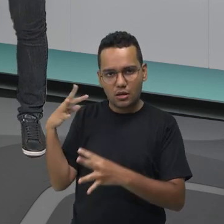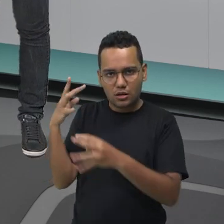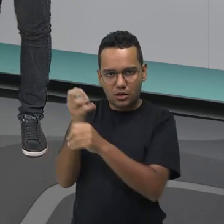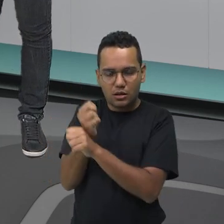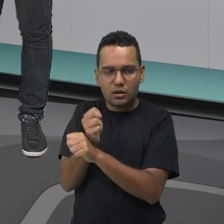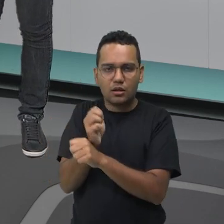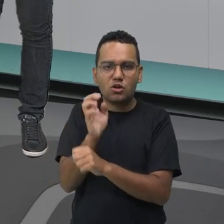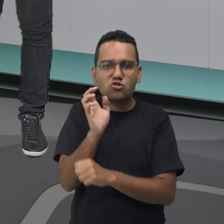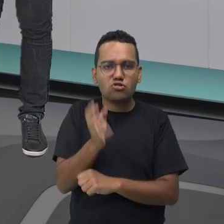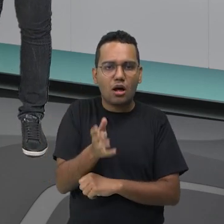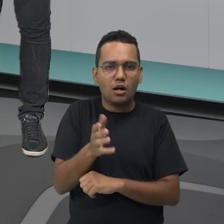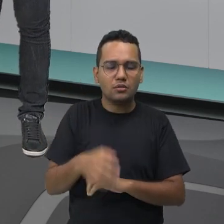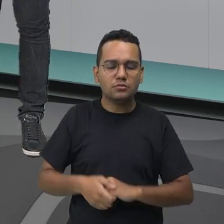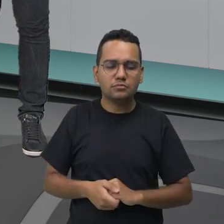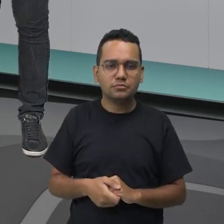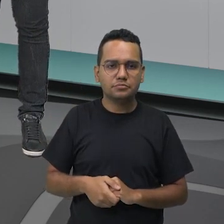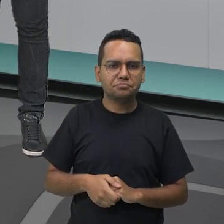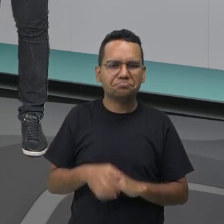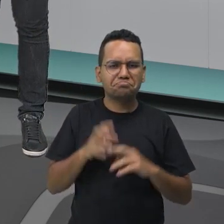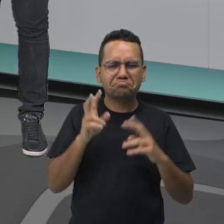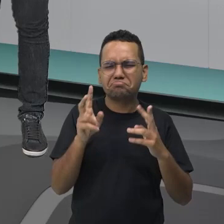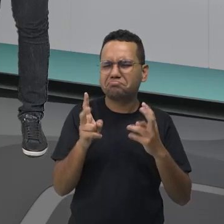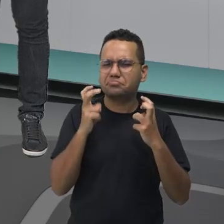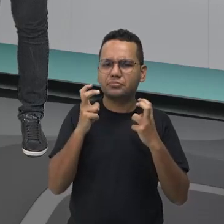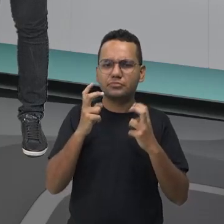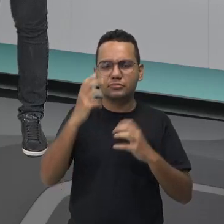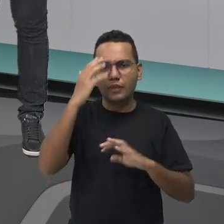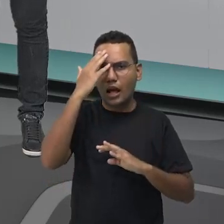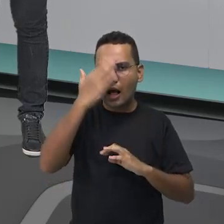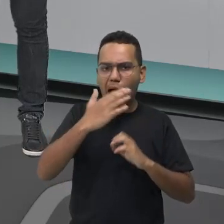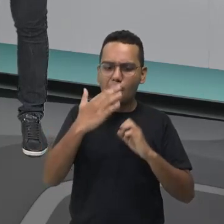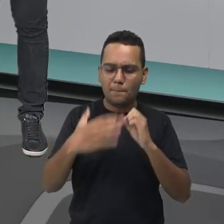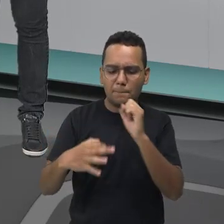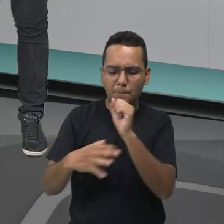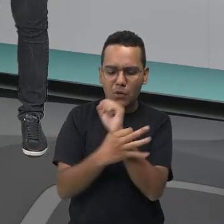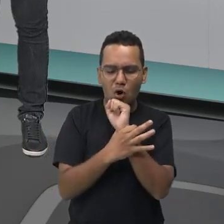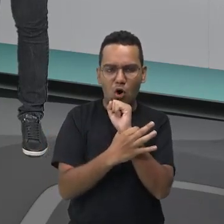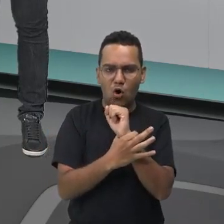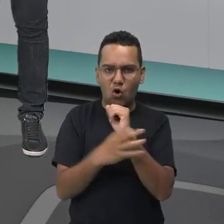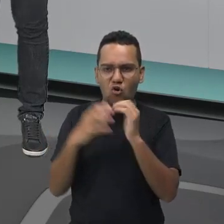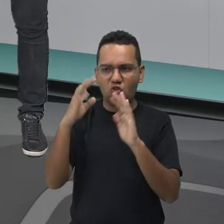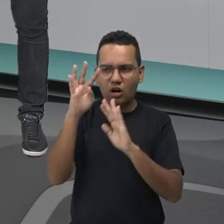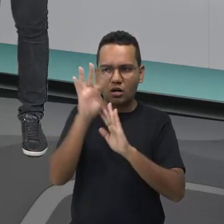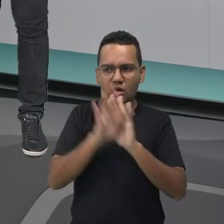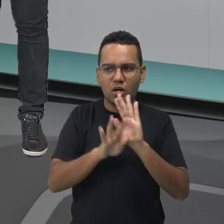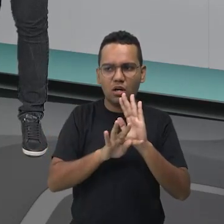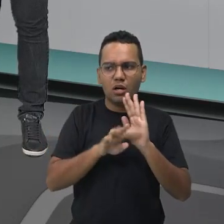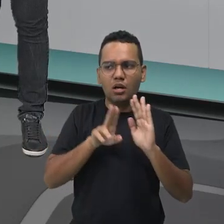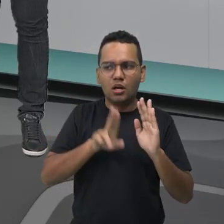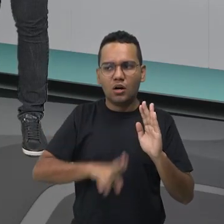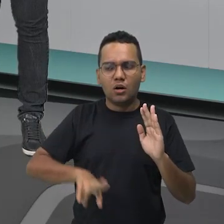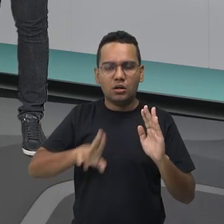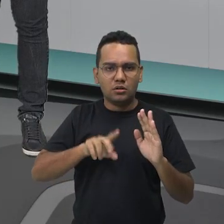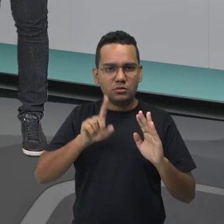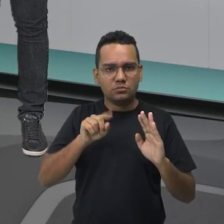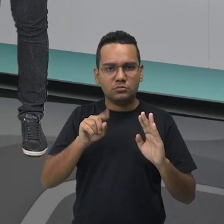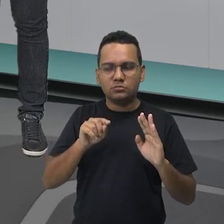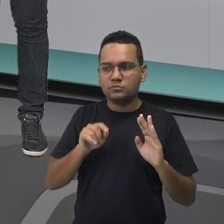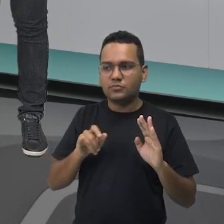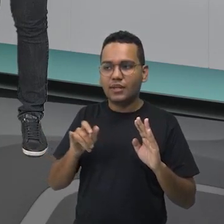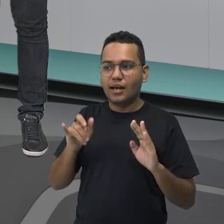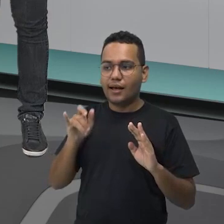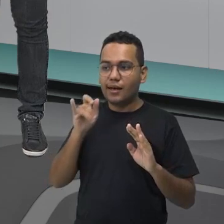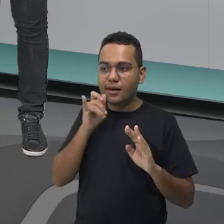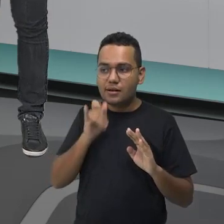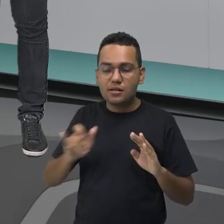original, certo? Então, quando a gente observa o texto original, que a gente procura aqui no nosso texto, a gente encontra essa parte